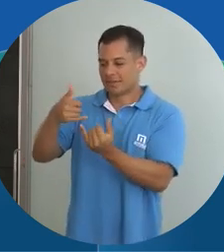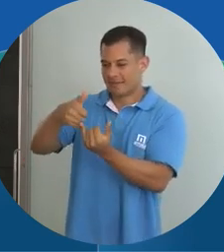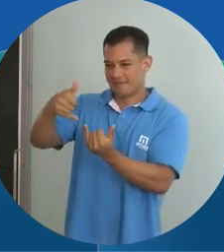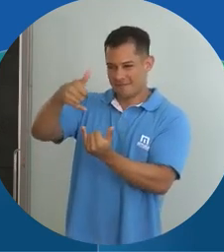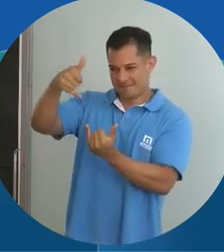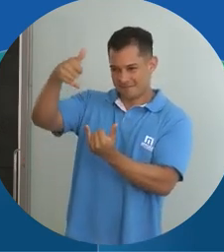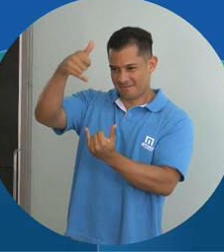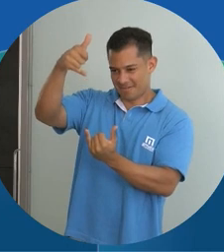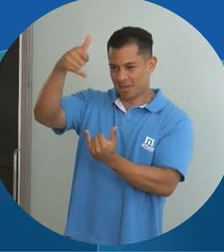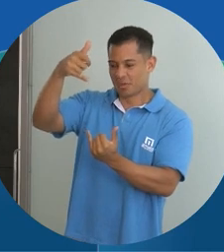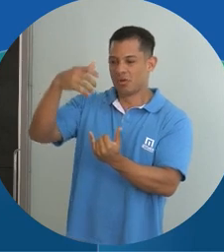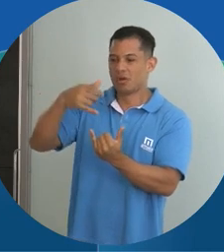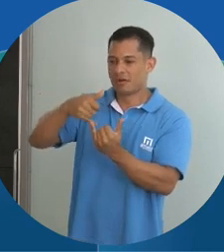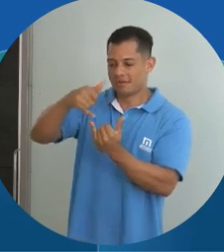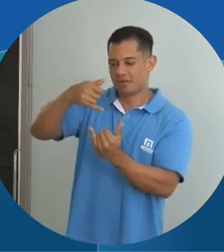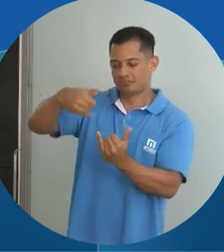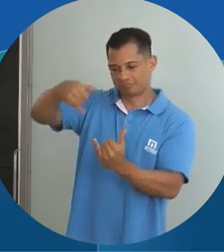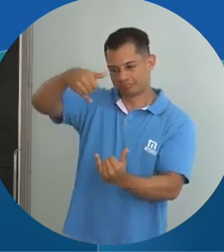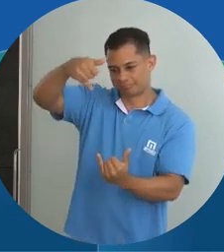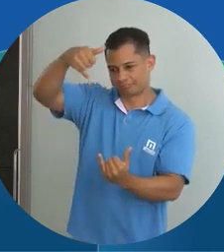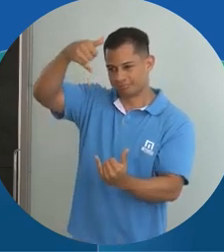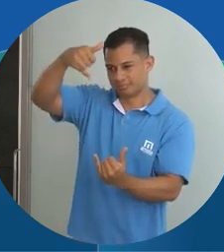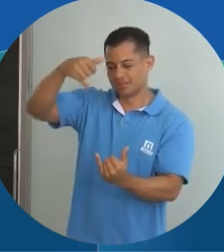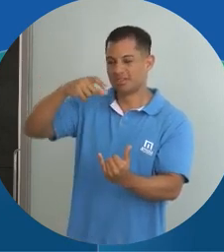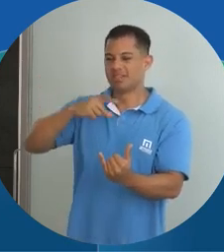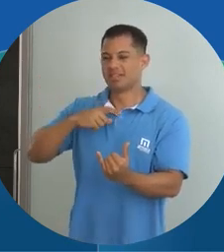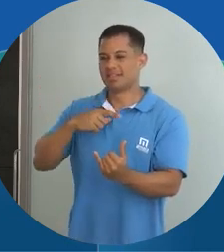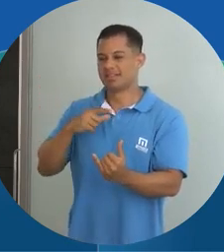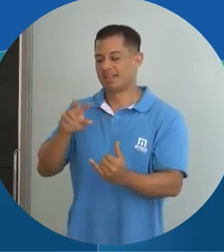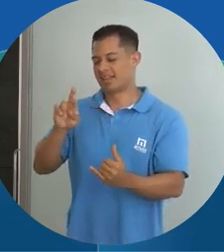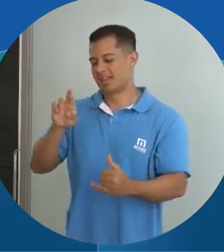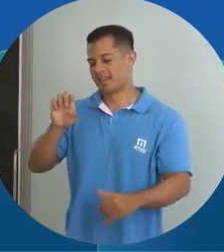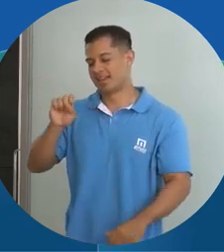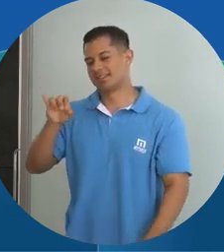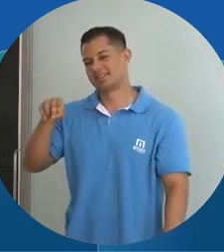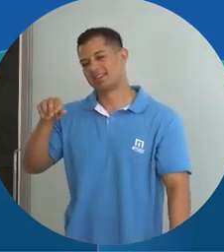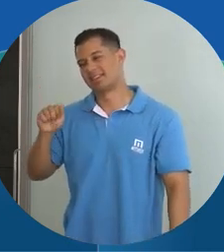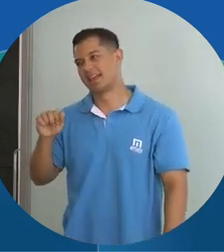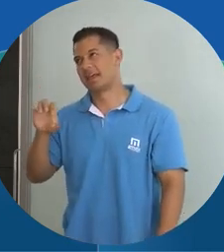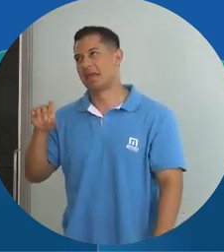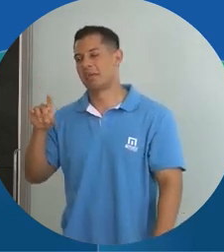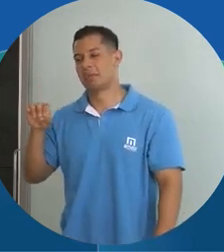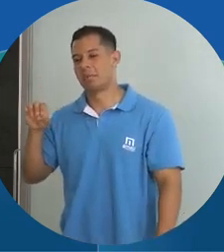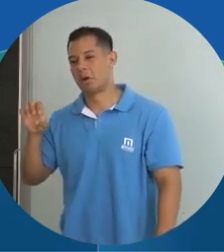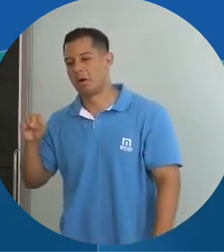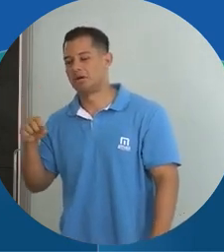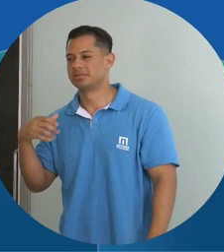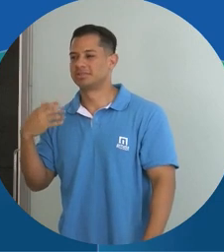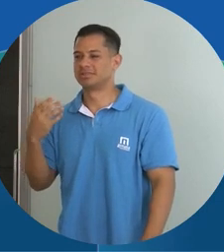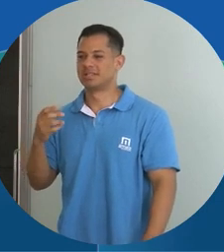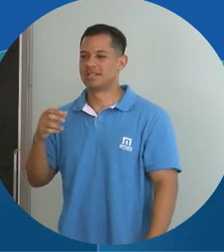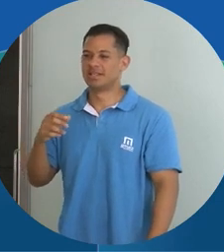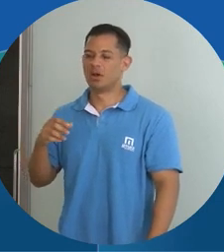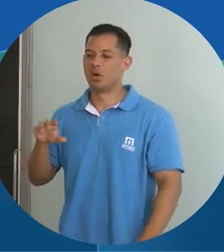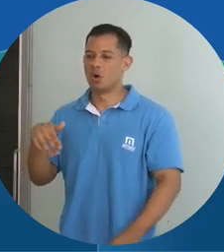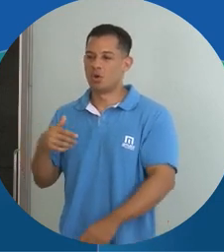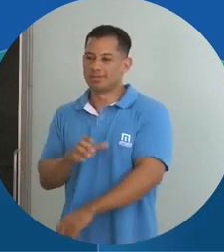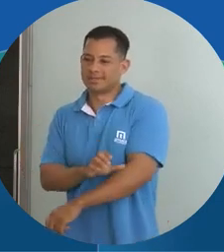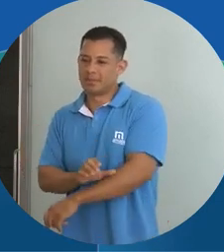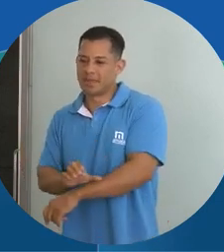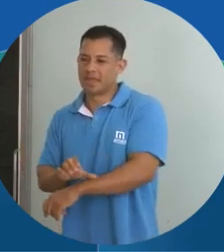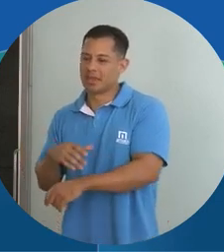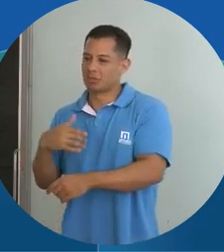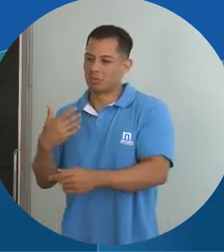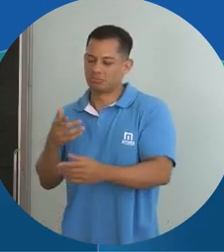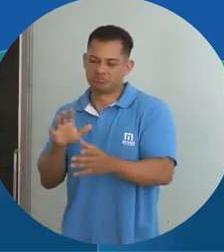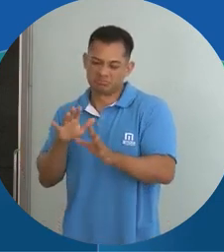aqui no tubo por meio de resina epóxi, grout, nata de cimento, aí depende de cada